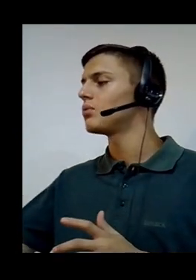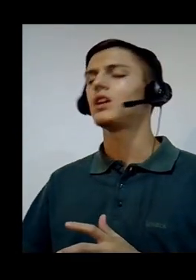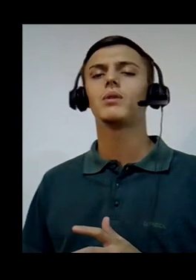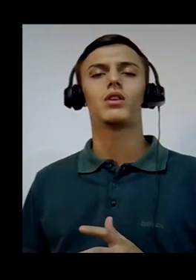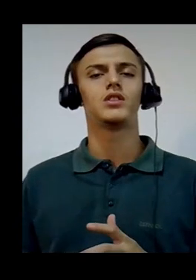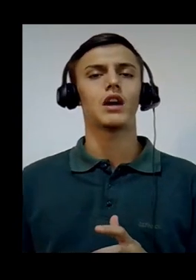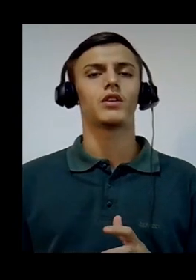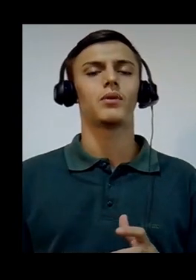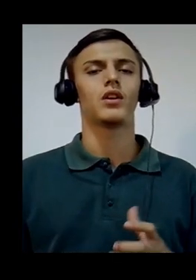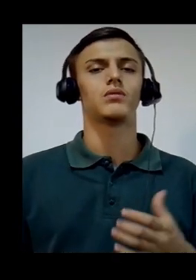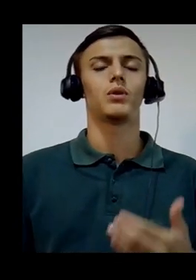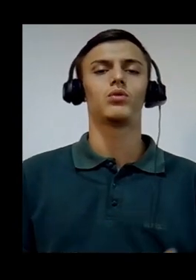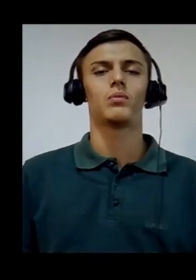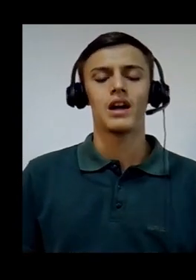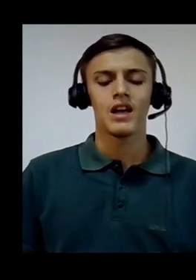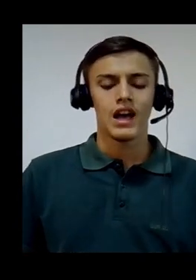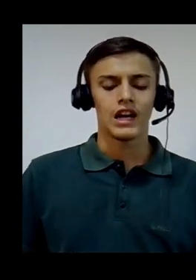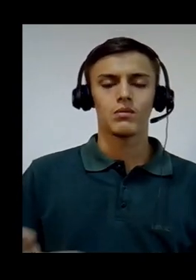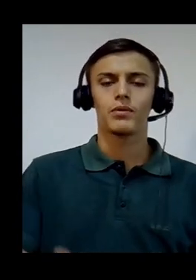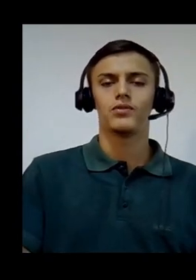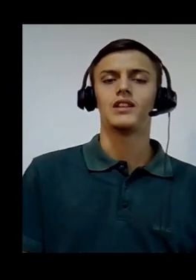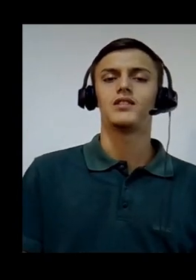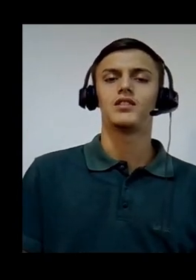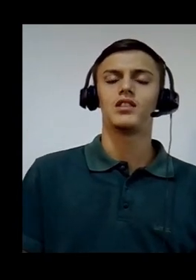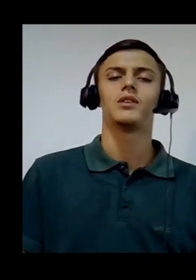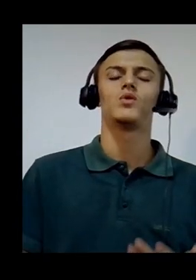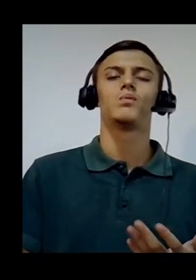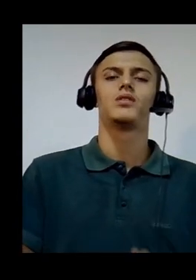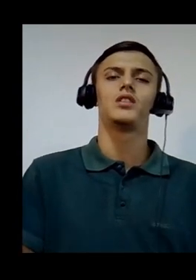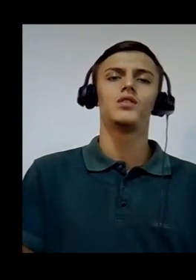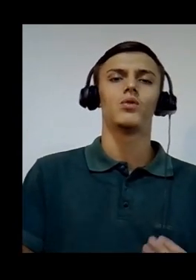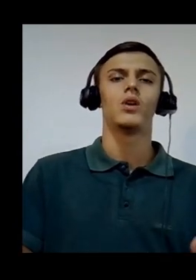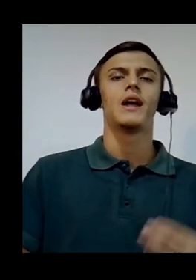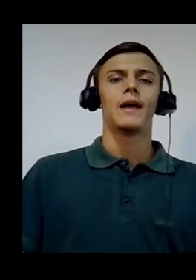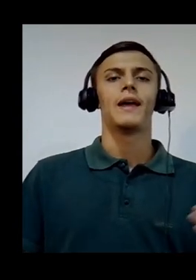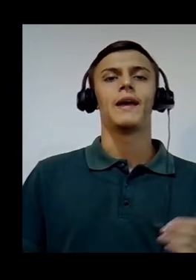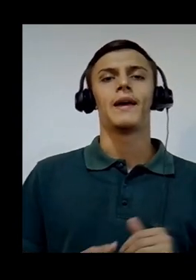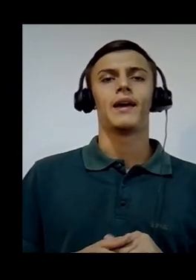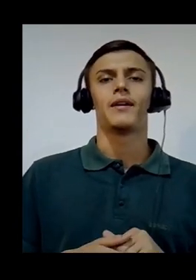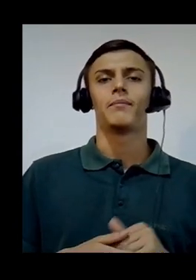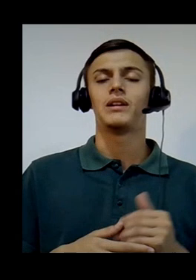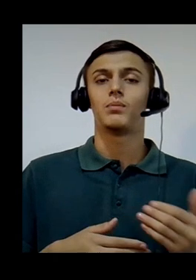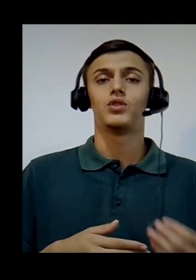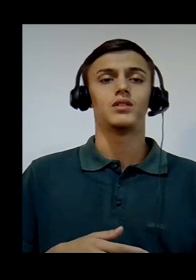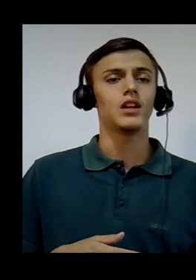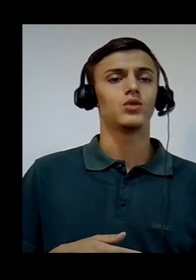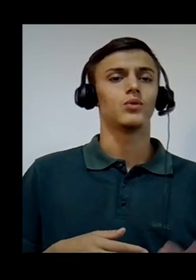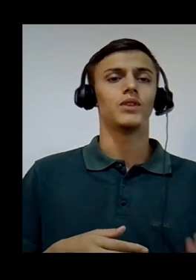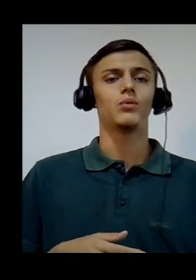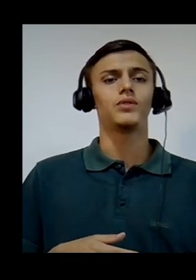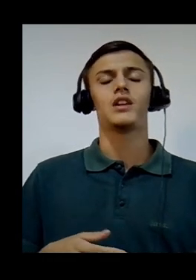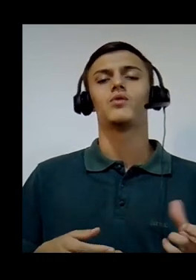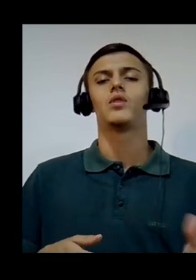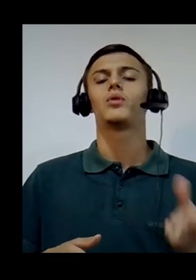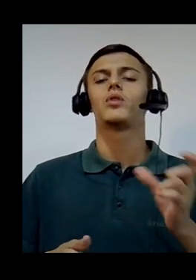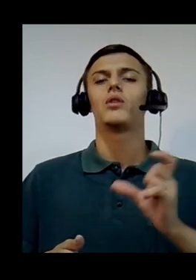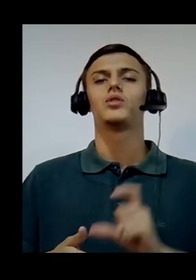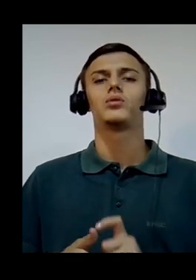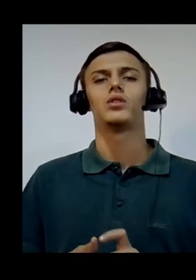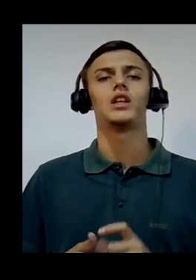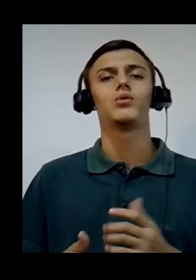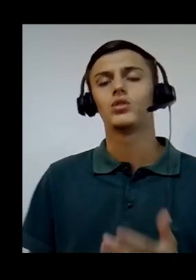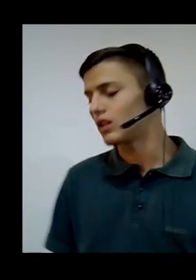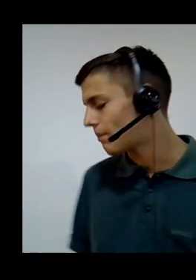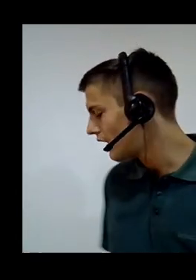Faz a verificação, tem um mangote de água aqui próximo para eu tomar ali uma providência em cima de um possível princípio de incêndio? Não tem? Vou